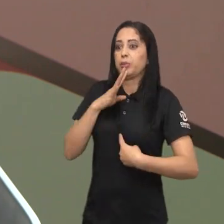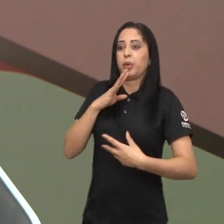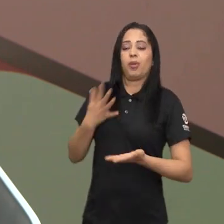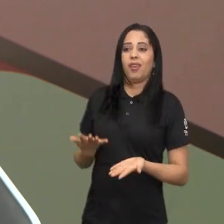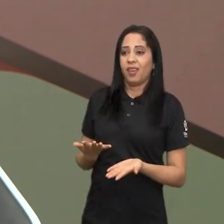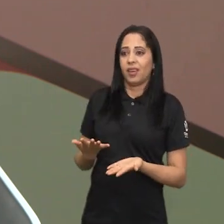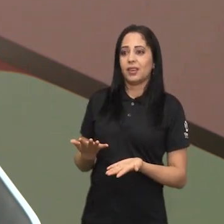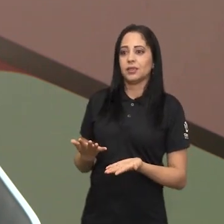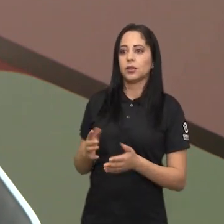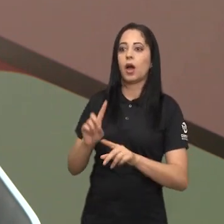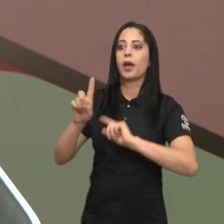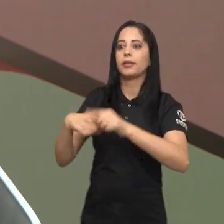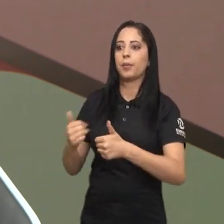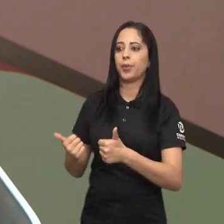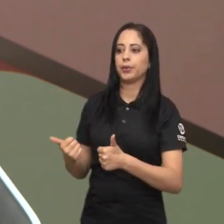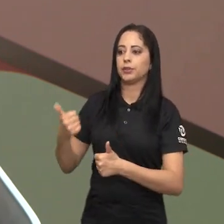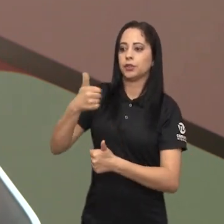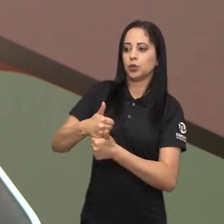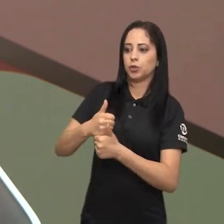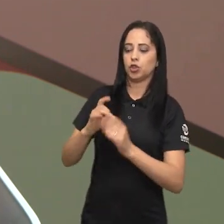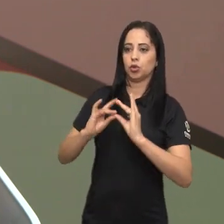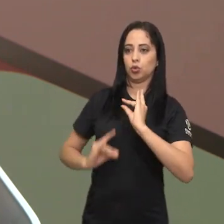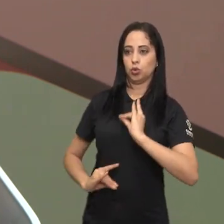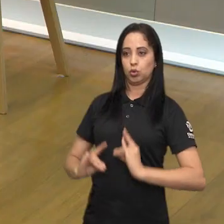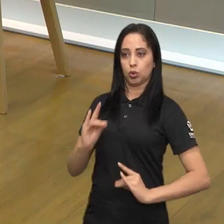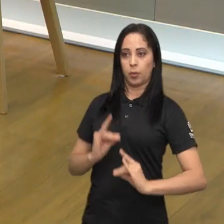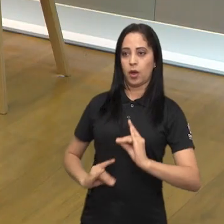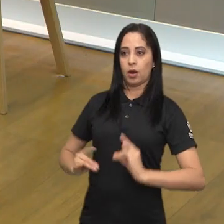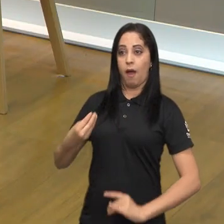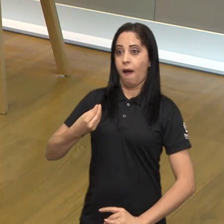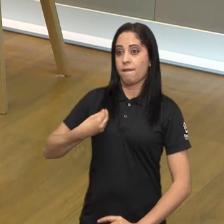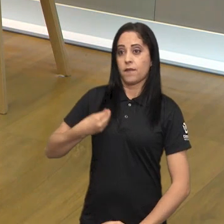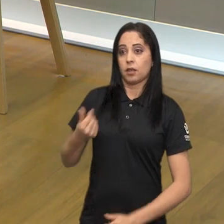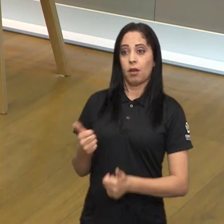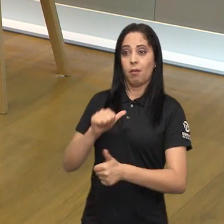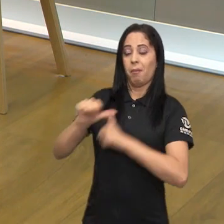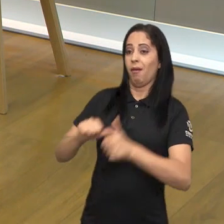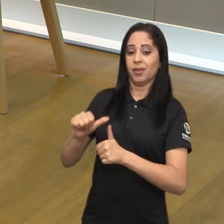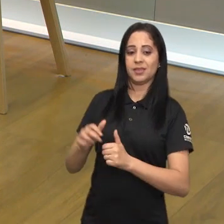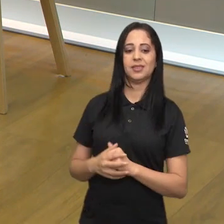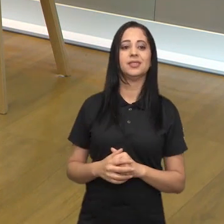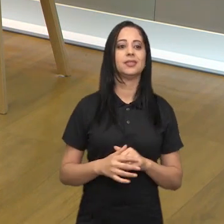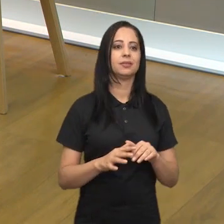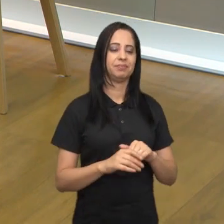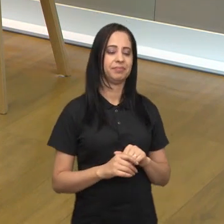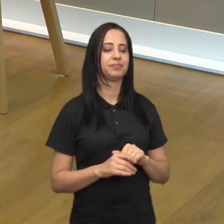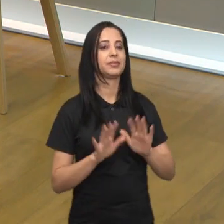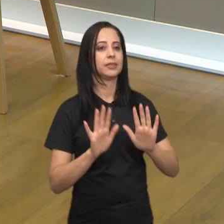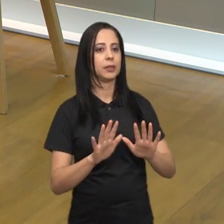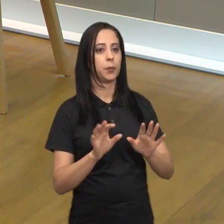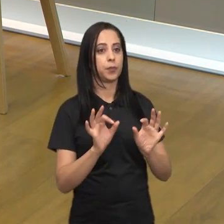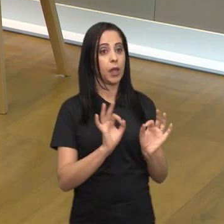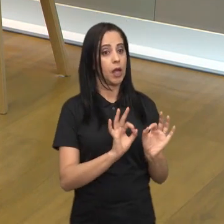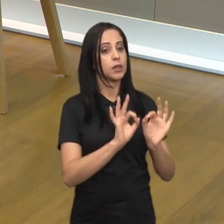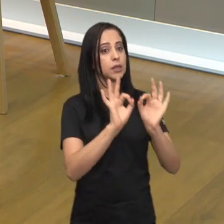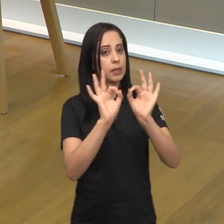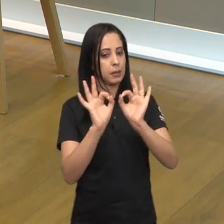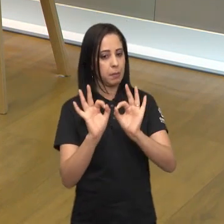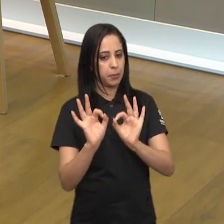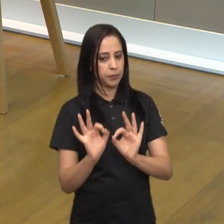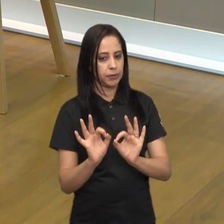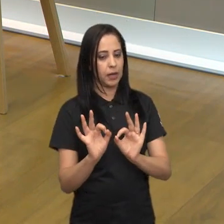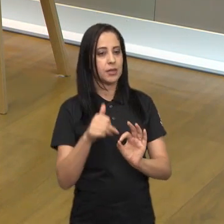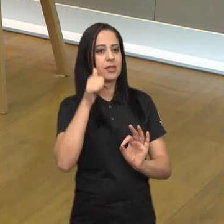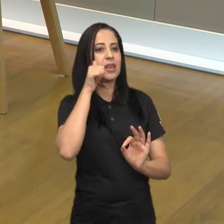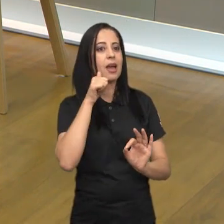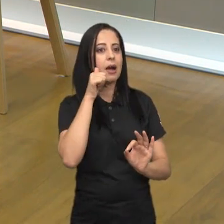reposição hormonal, elas voltam e são outra pessoa realmente. A família inteira agradece, né? Na verdade, Exatamente. É um conjunto. E na reportagem também, a Anitta